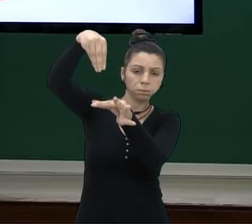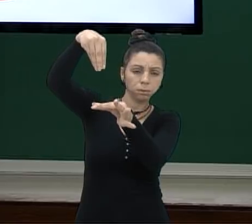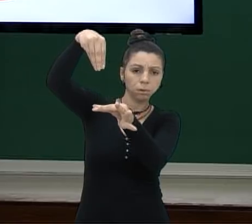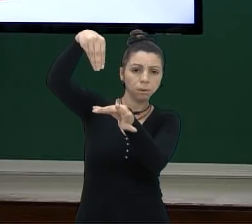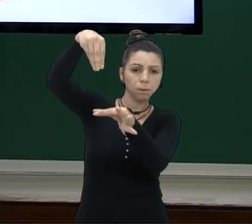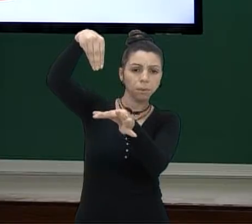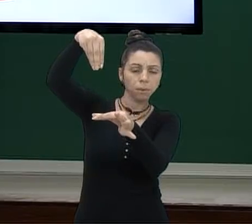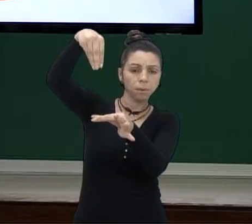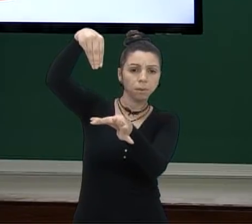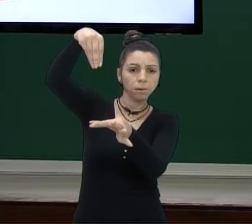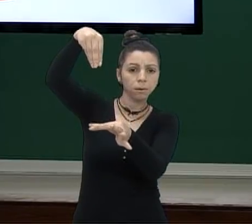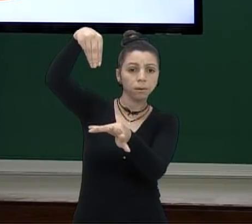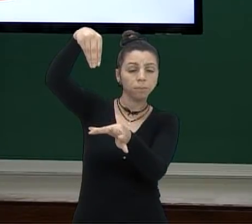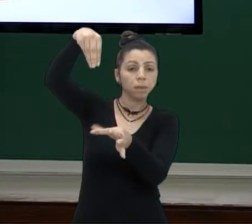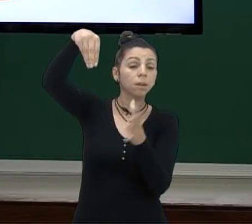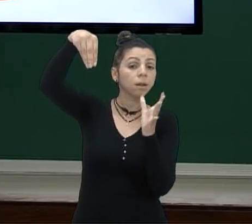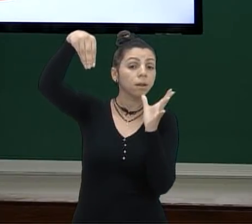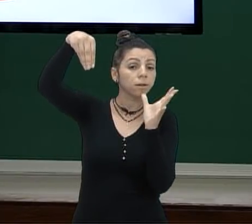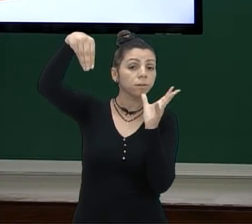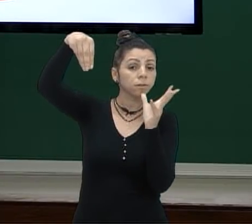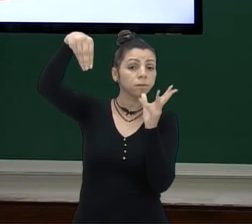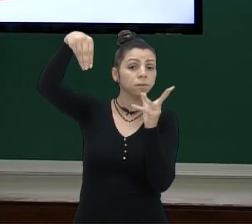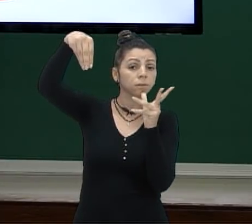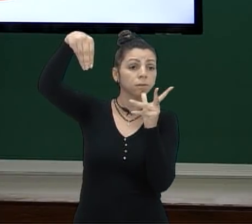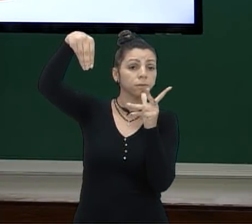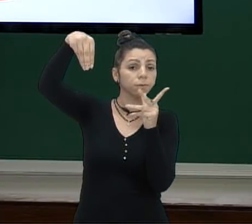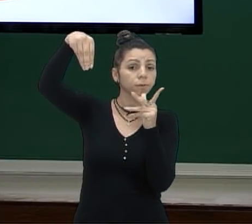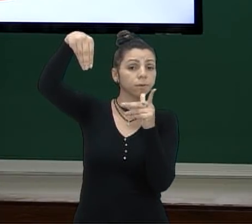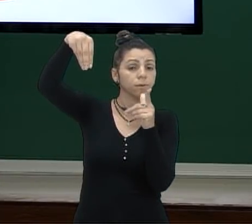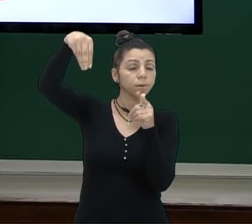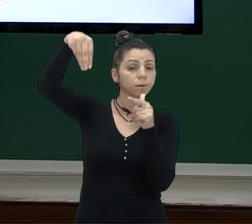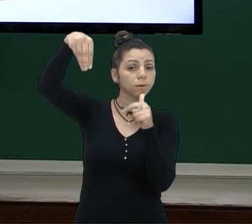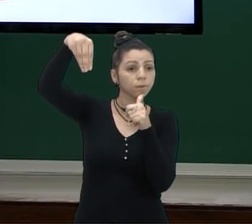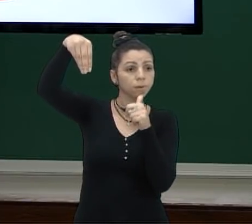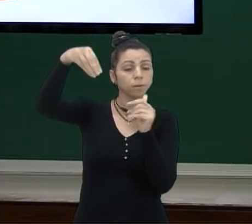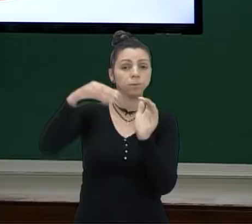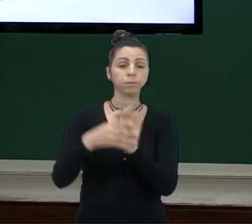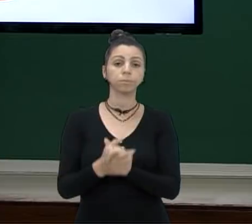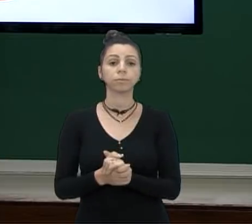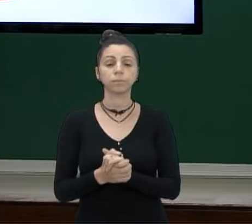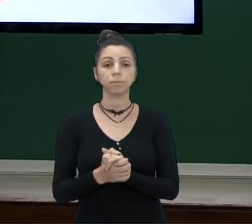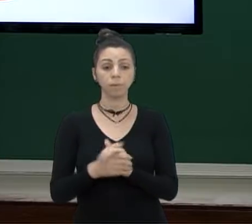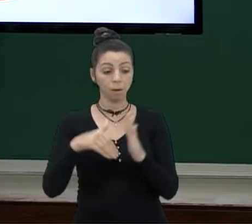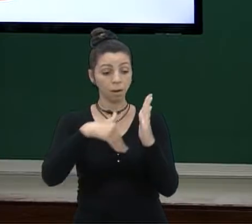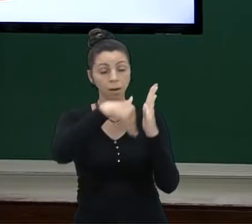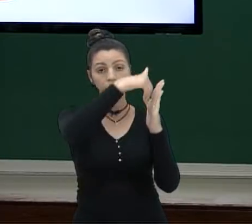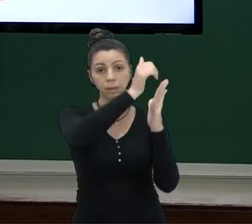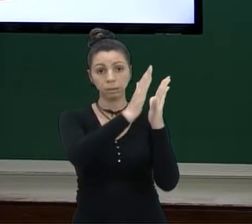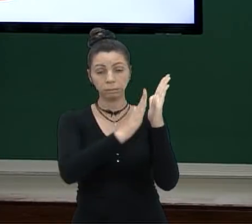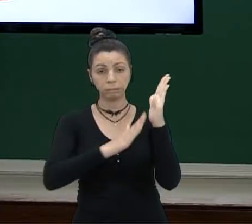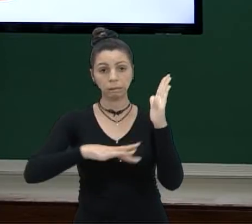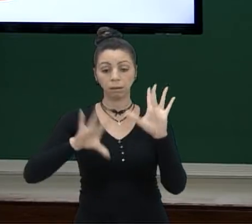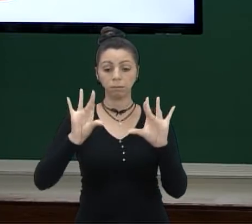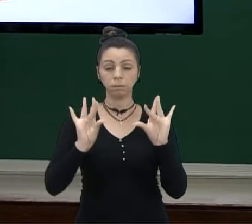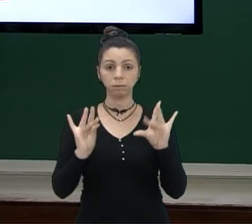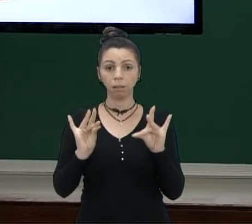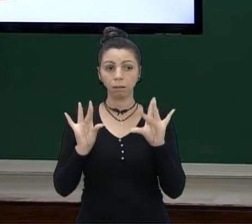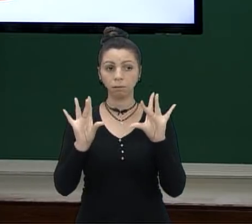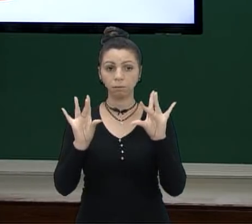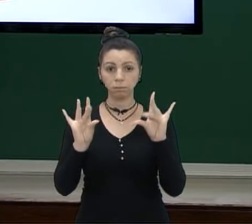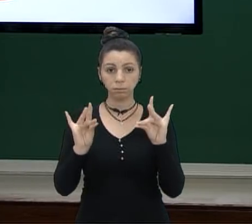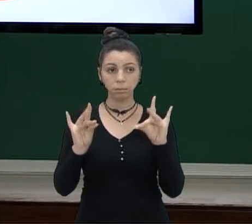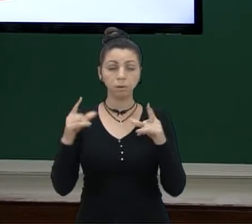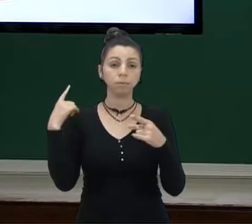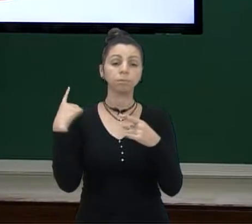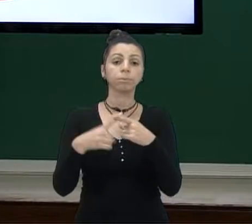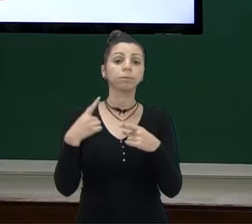com a mesma velocidade do que a água. Então eu digo que a tinta tem uma viscosidade maior,